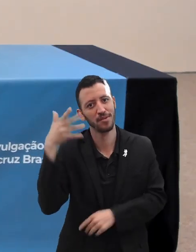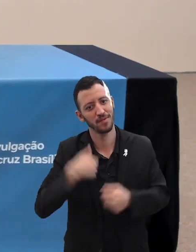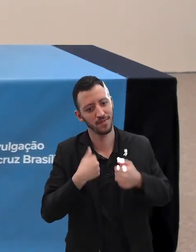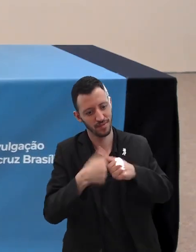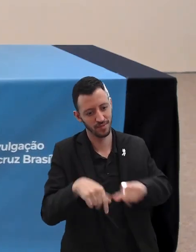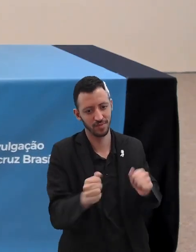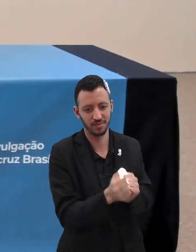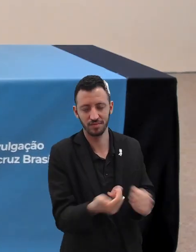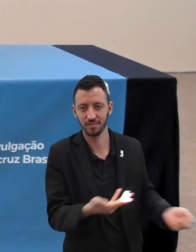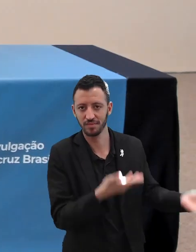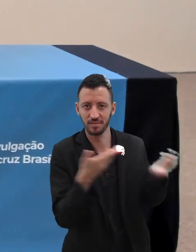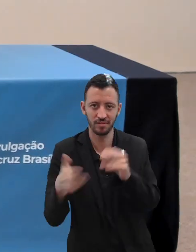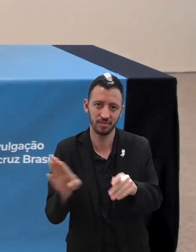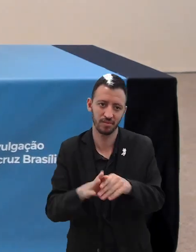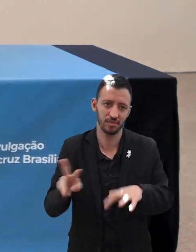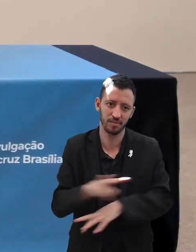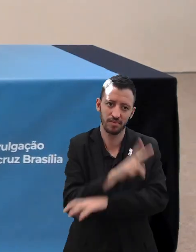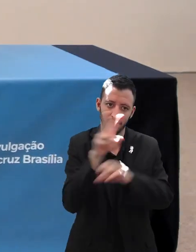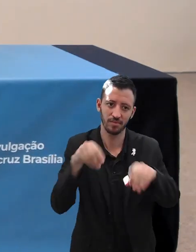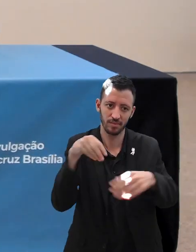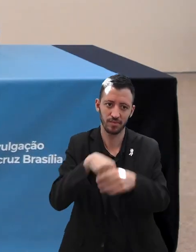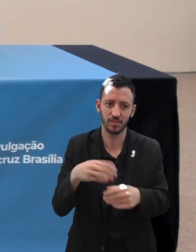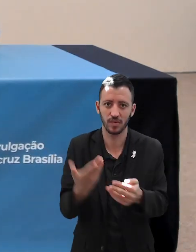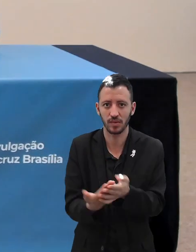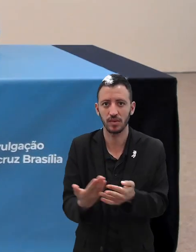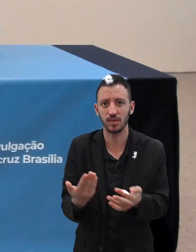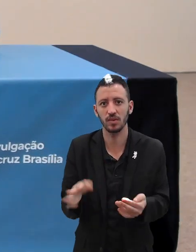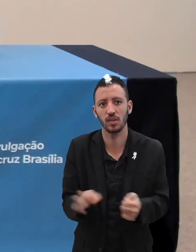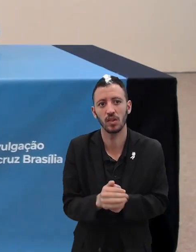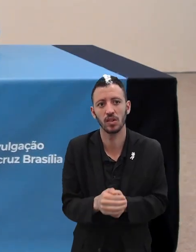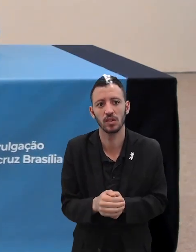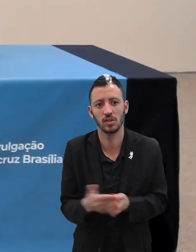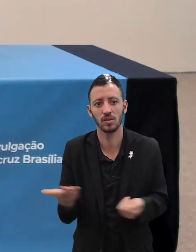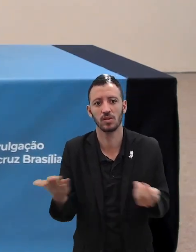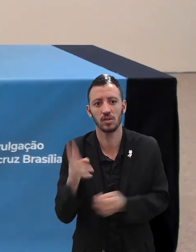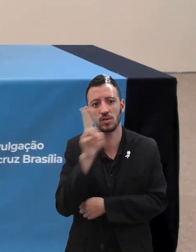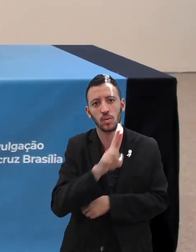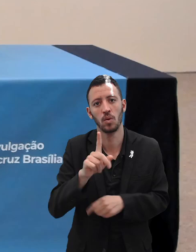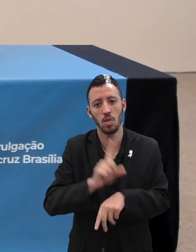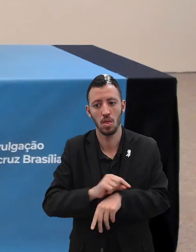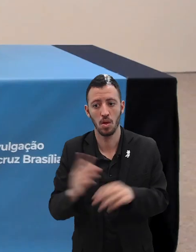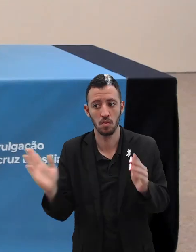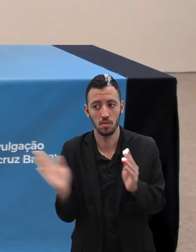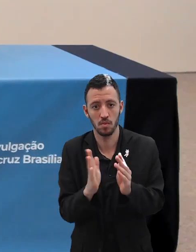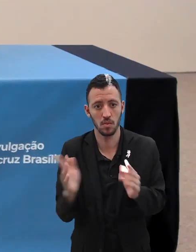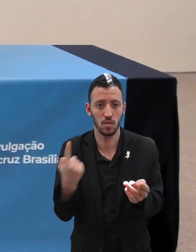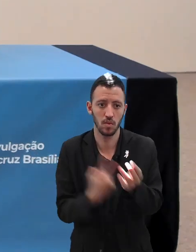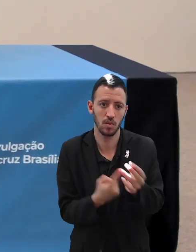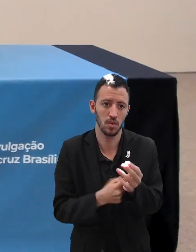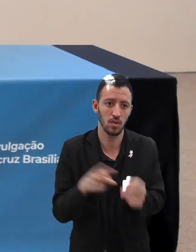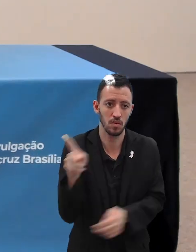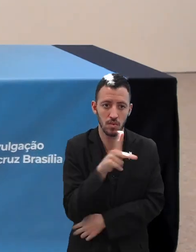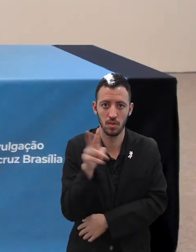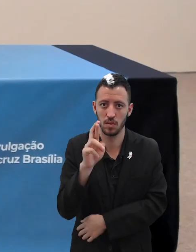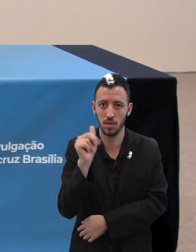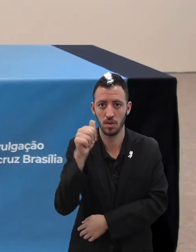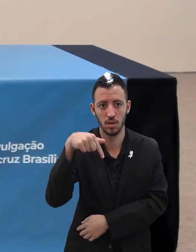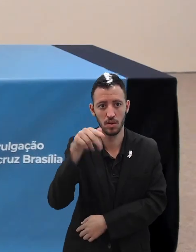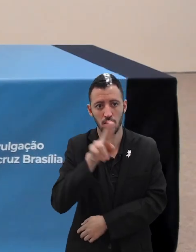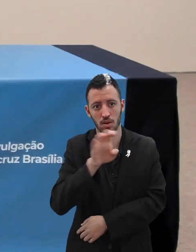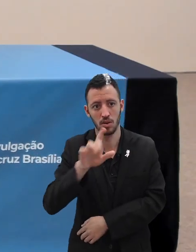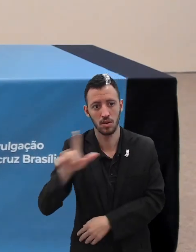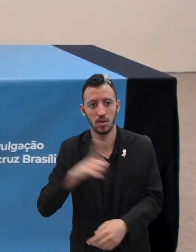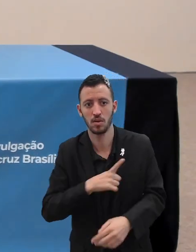tempo. Dada uma questão também de logística, para a gente otimizar o nosso tempo, nós vamos convidar primeiro a professora Raquel Recuero, que está